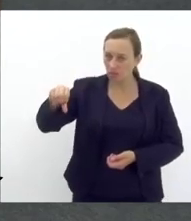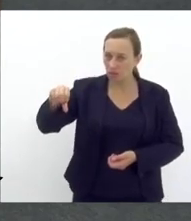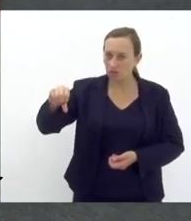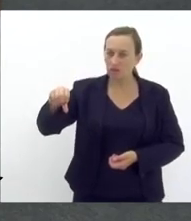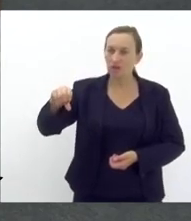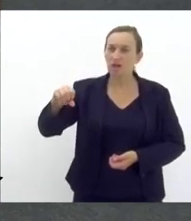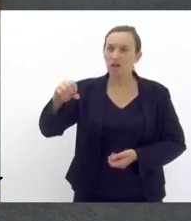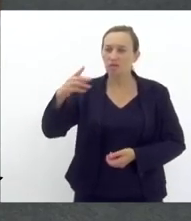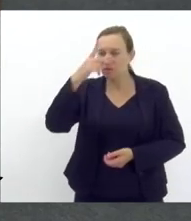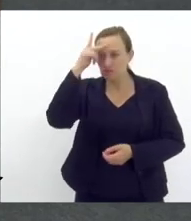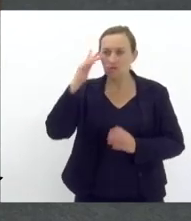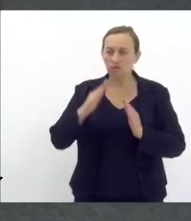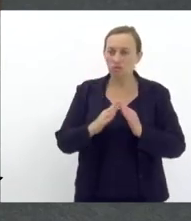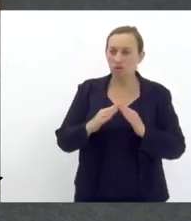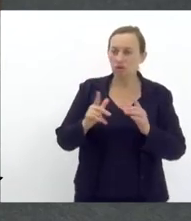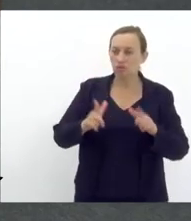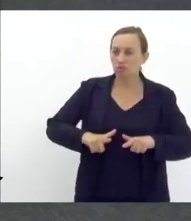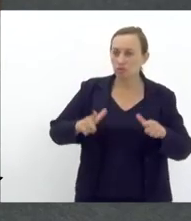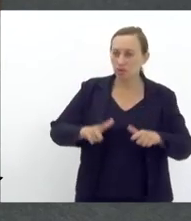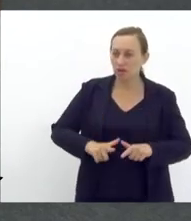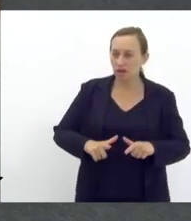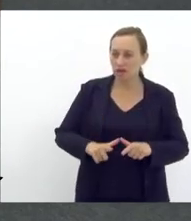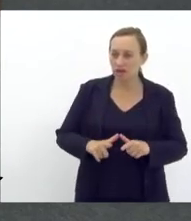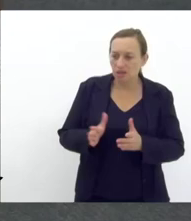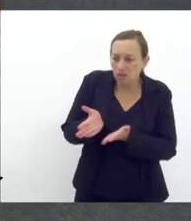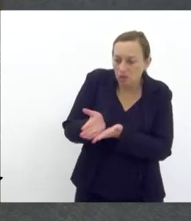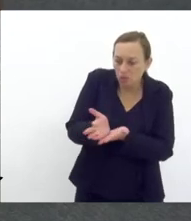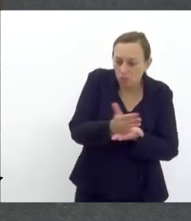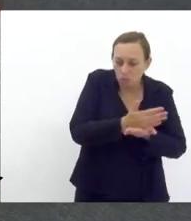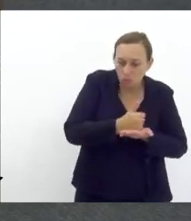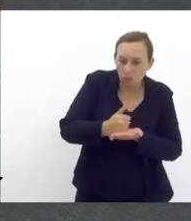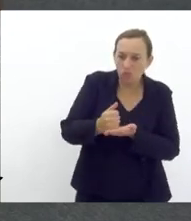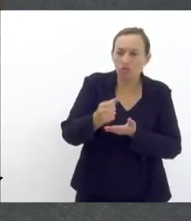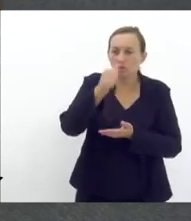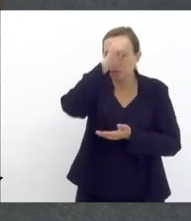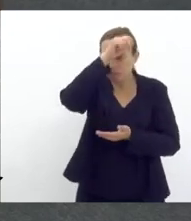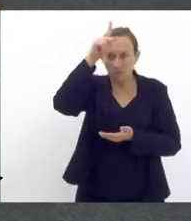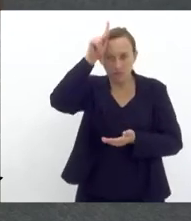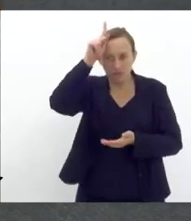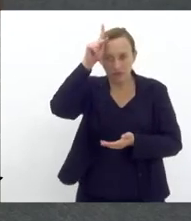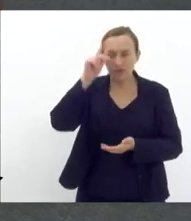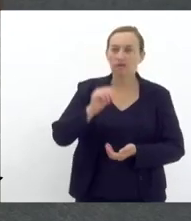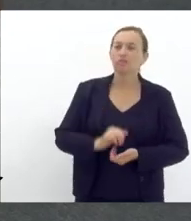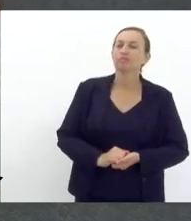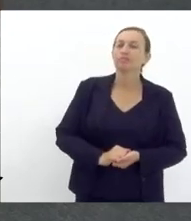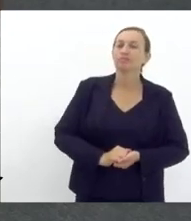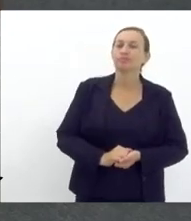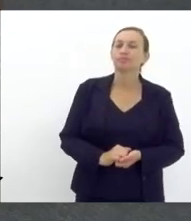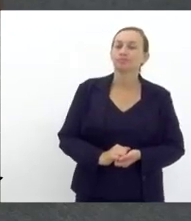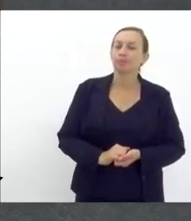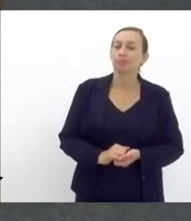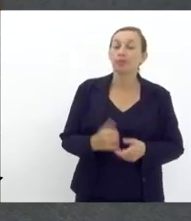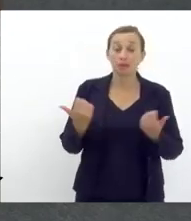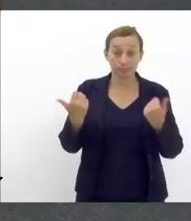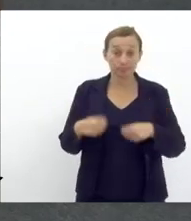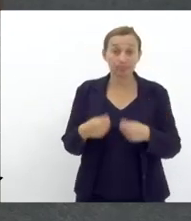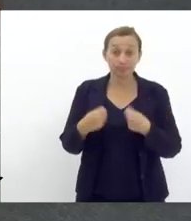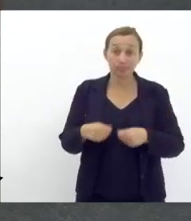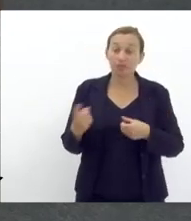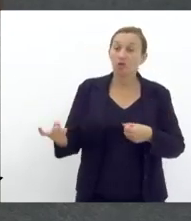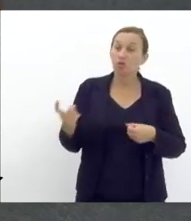com os dados da prefeitura acha tudo apresenta o menor IDH do município precisamos